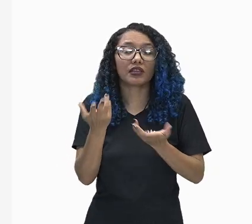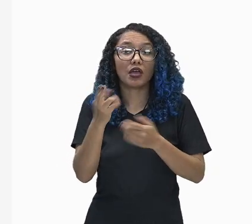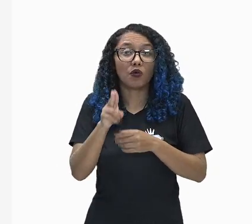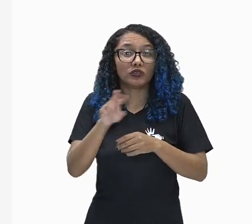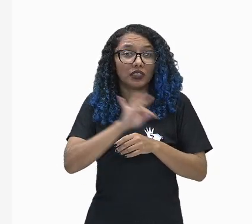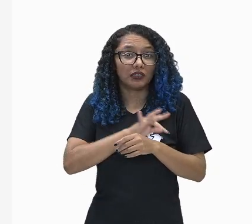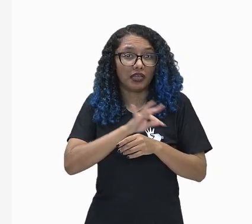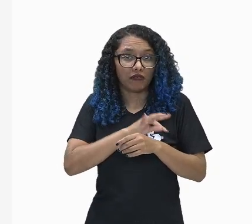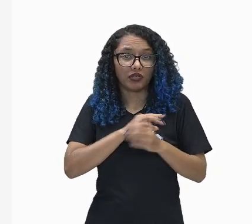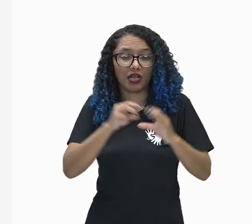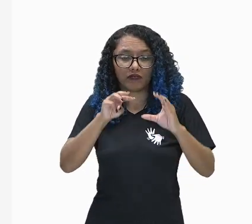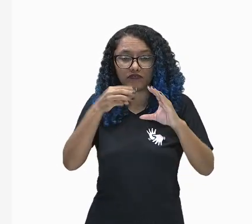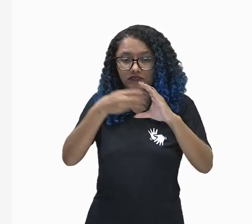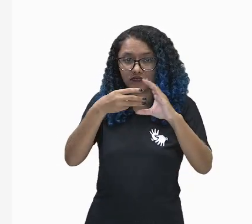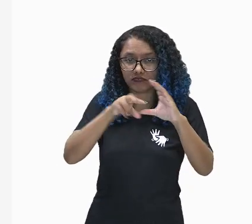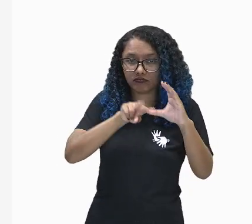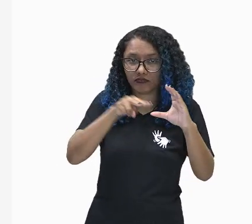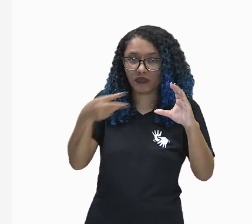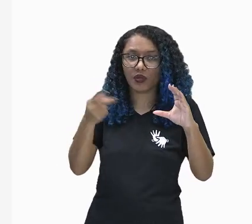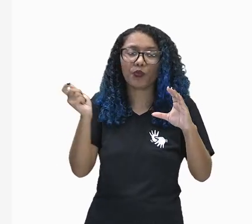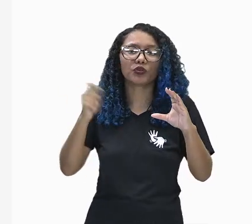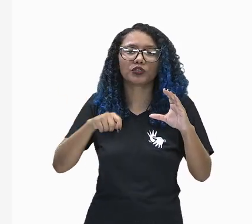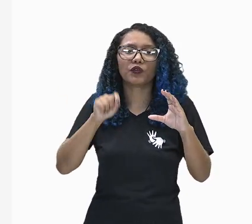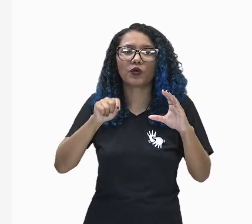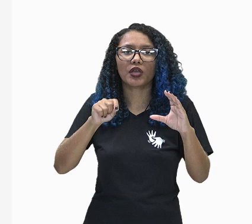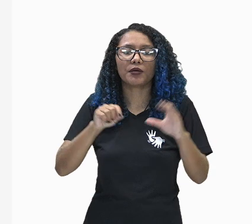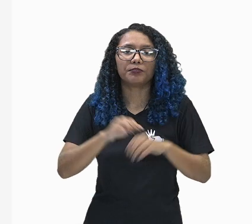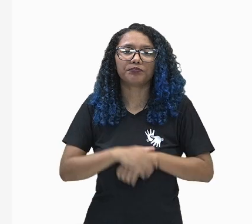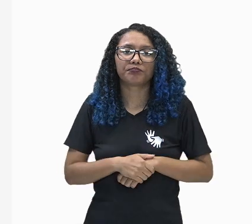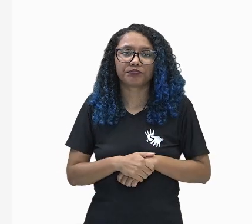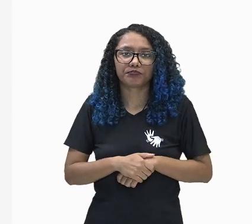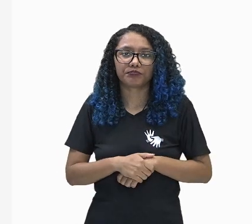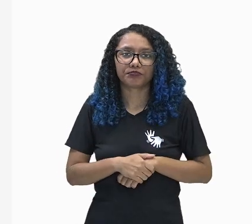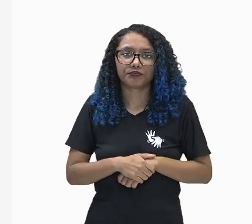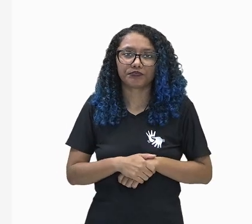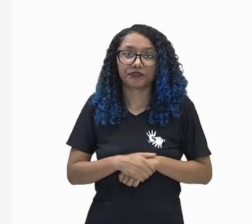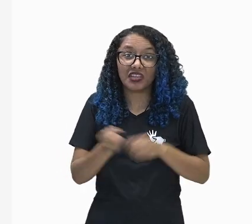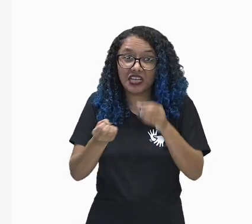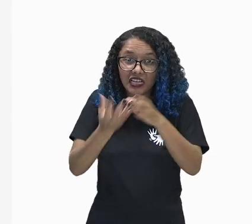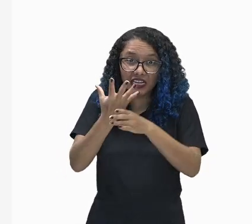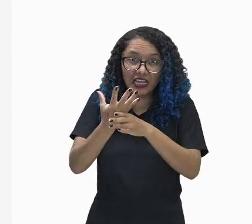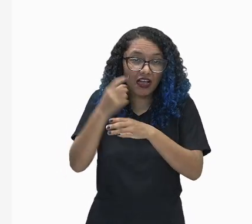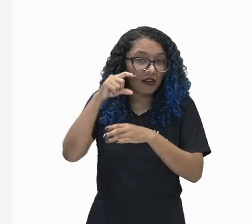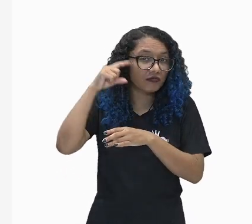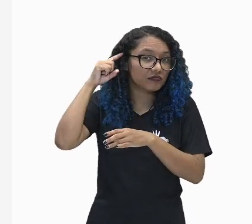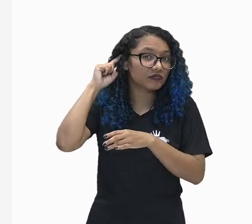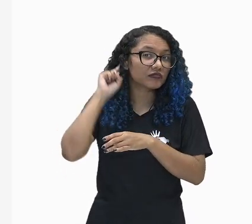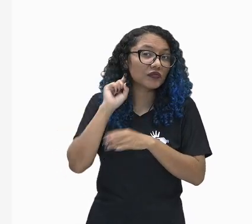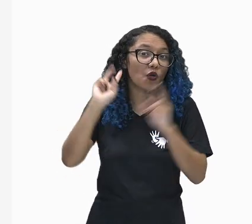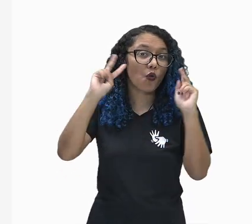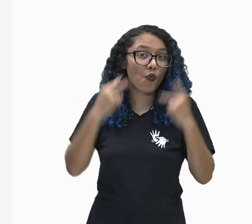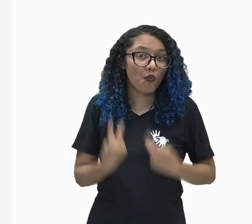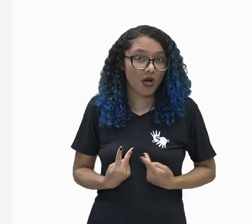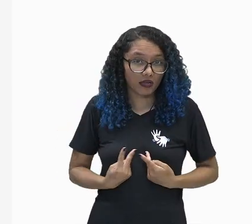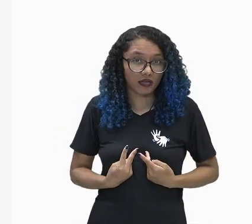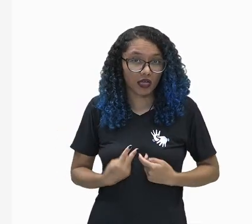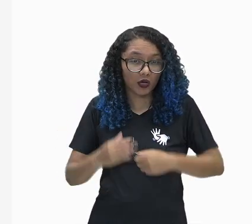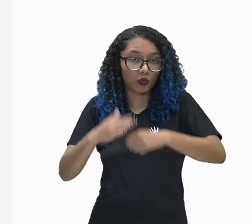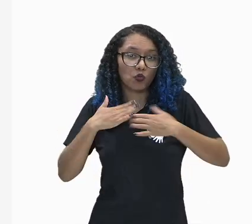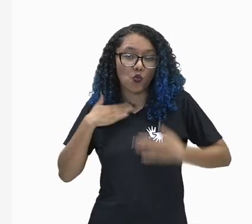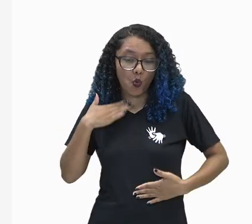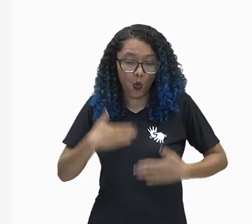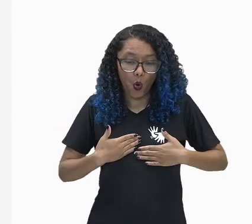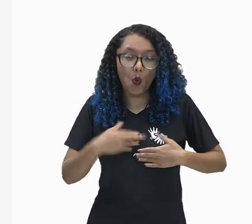de células-tronco, foi possível recriar isso mesmo, uma orelha humana num rato. E